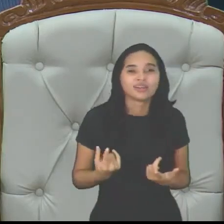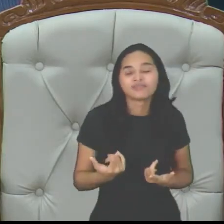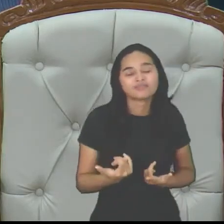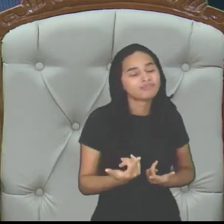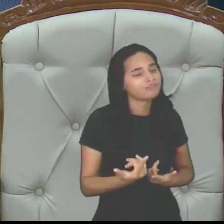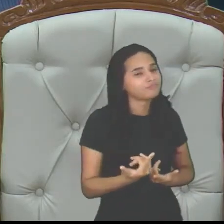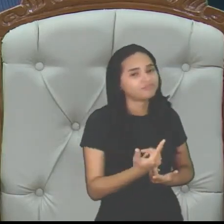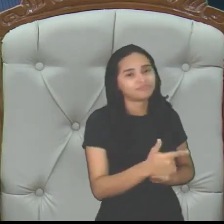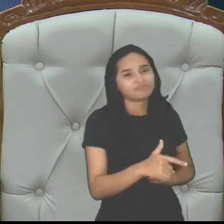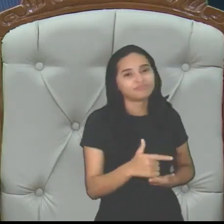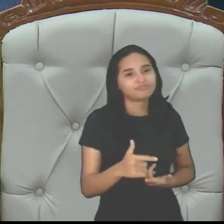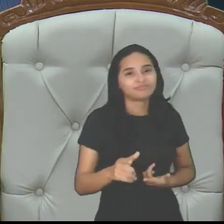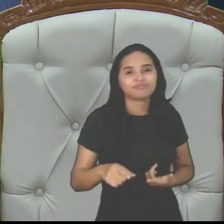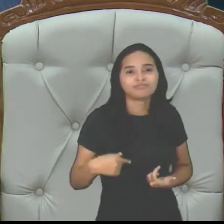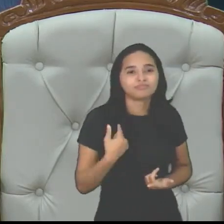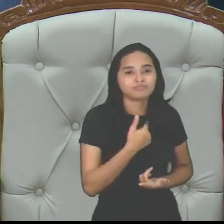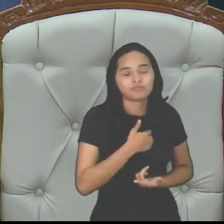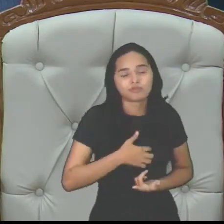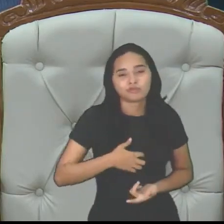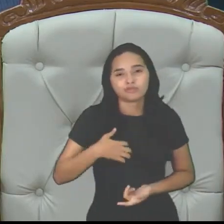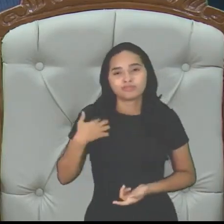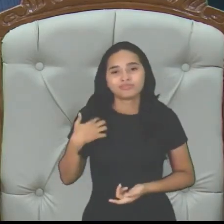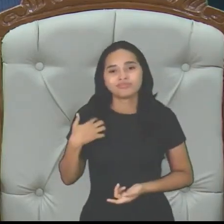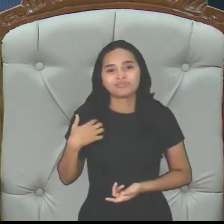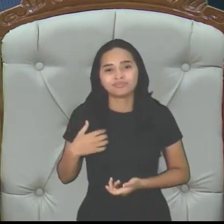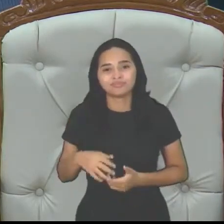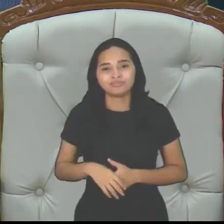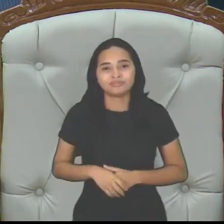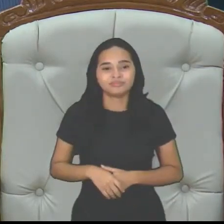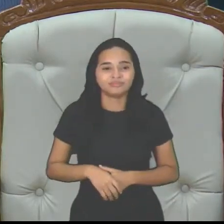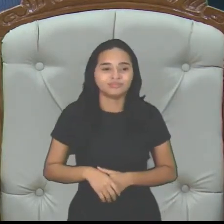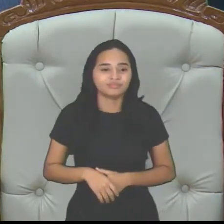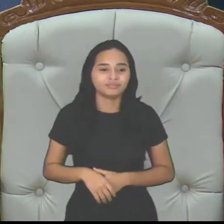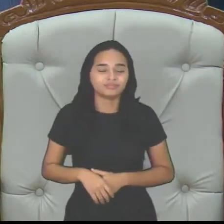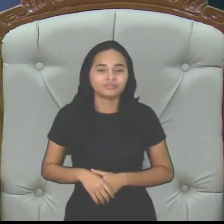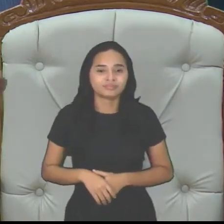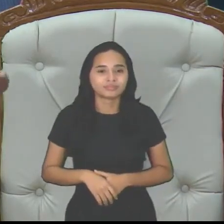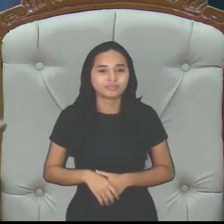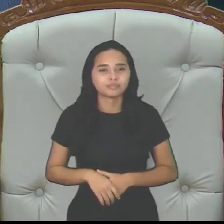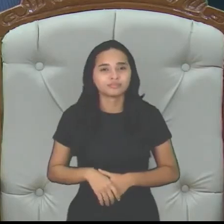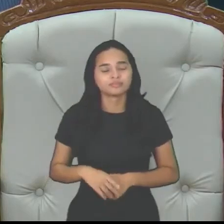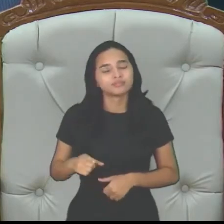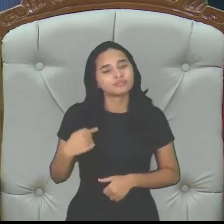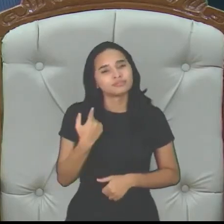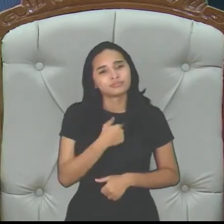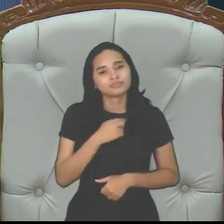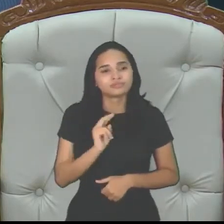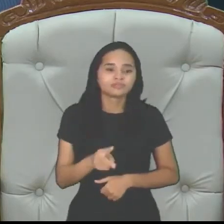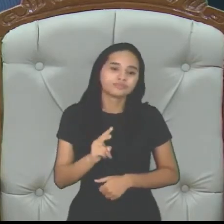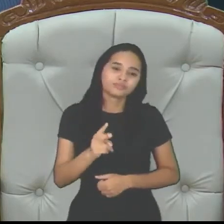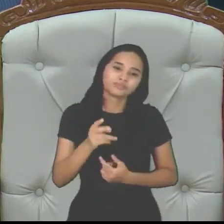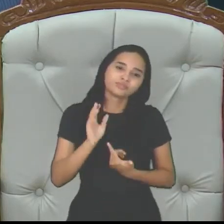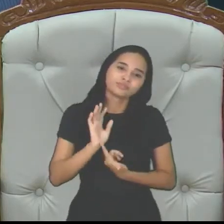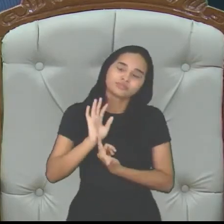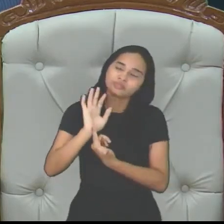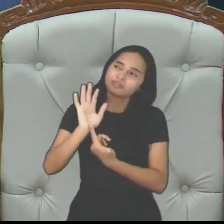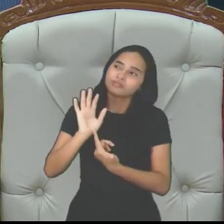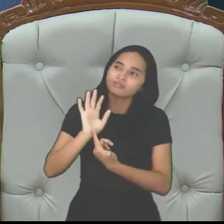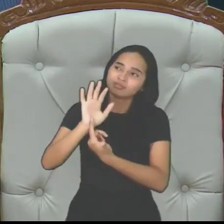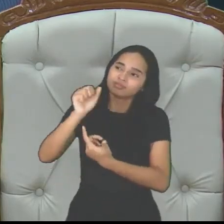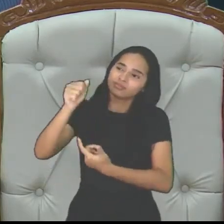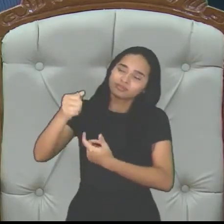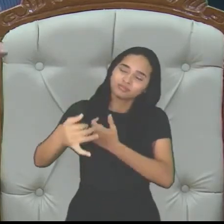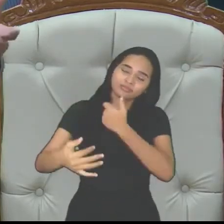contemplam a nossa miserabilidade, irmãos. A gente sempre apresenta um